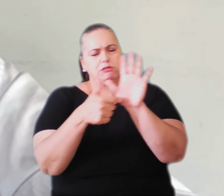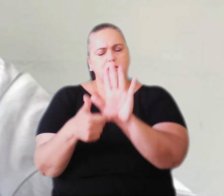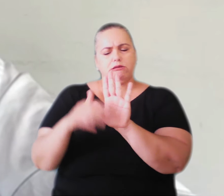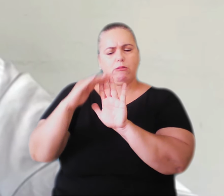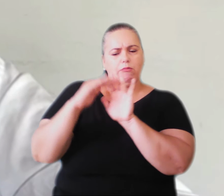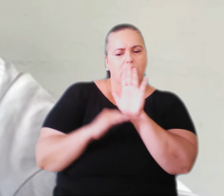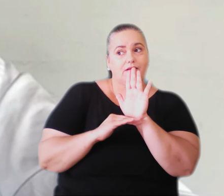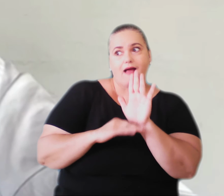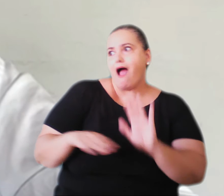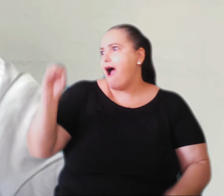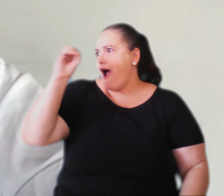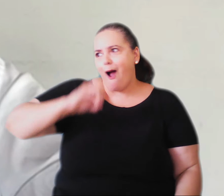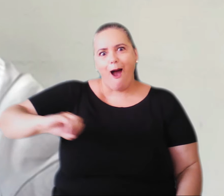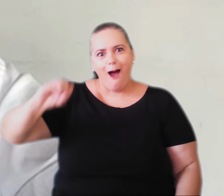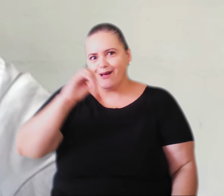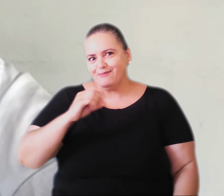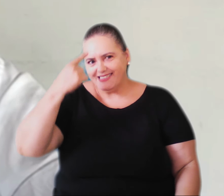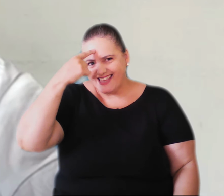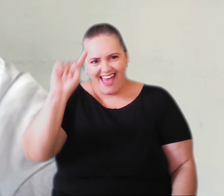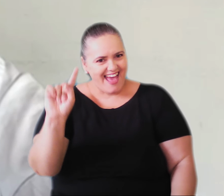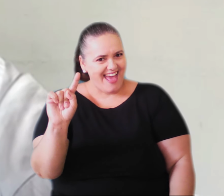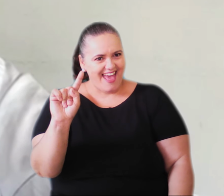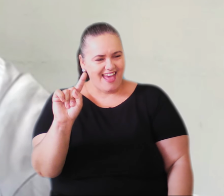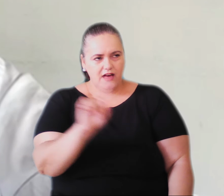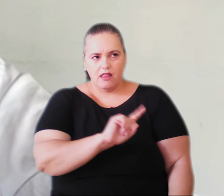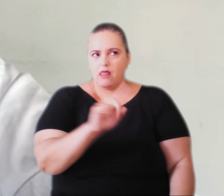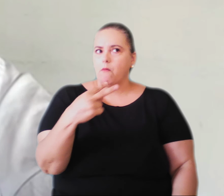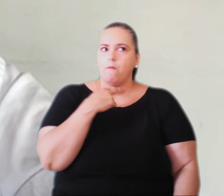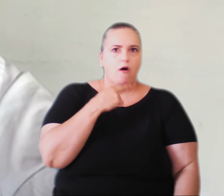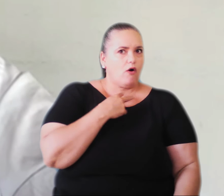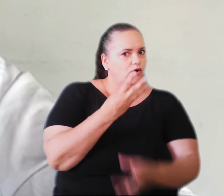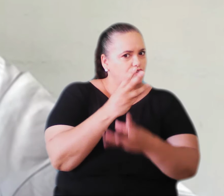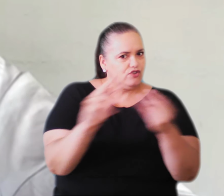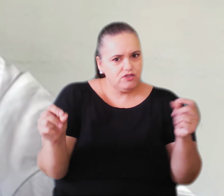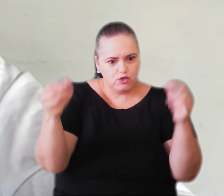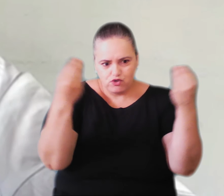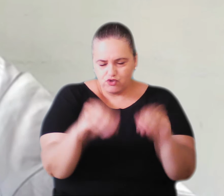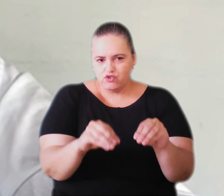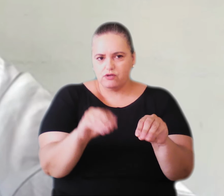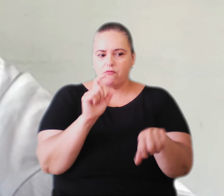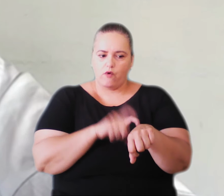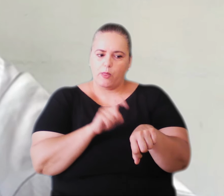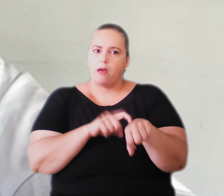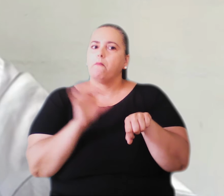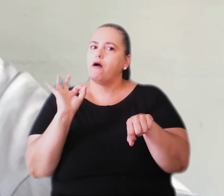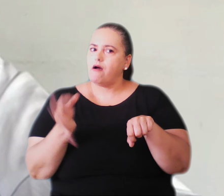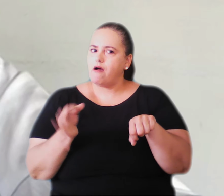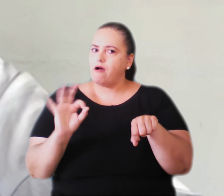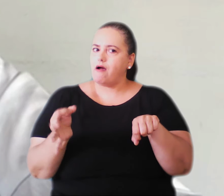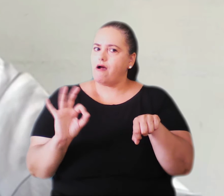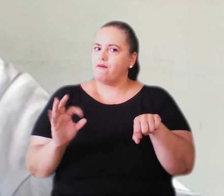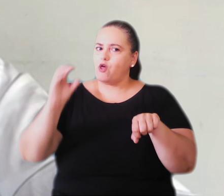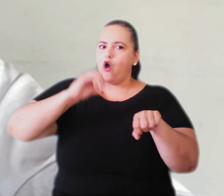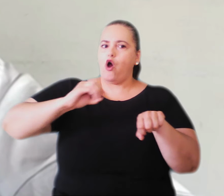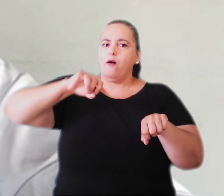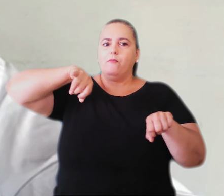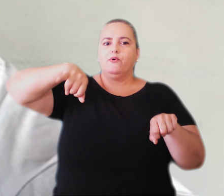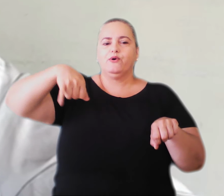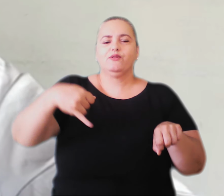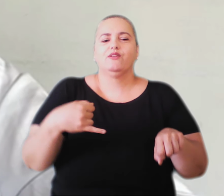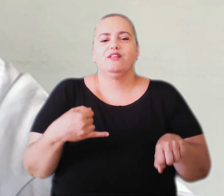digo, acho ótima a ideia dela, e tu não pode frouxar, tem que arrumar um tempo, vai ser uma ótima oportunidade